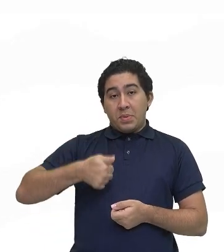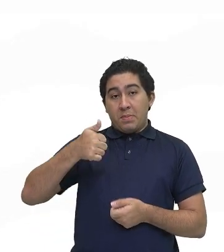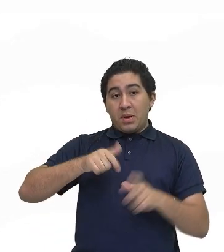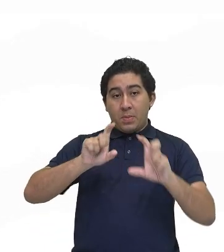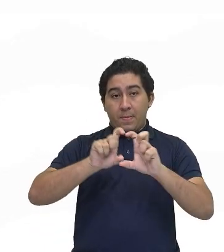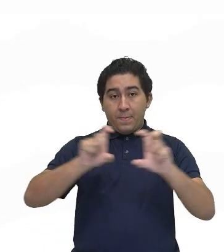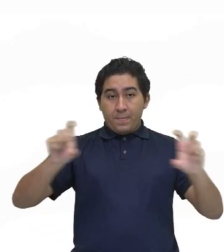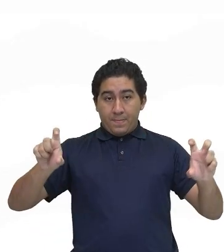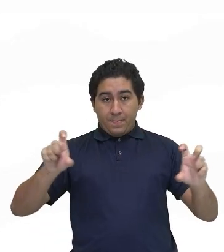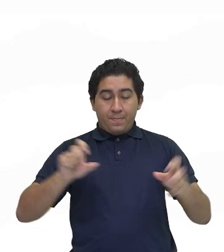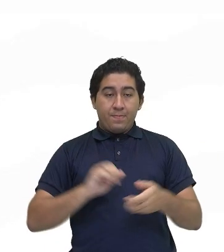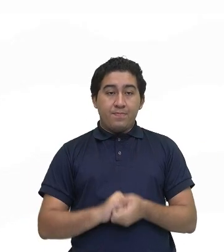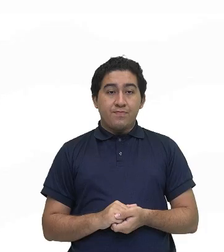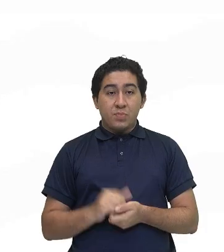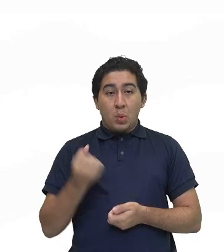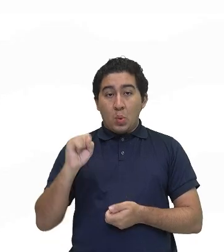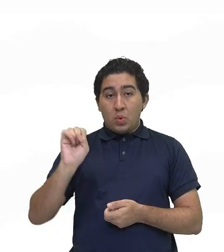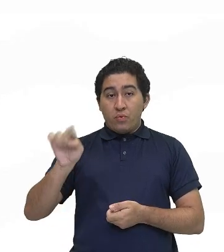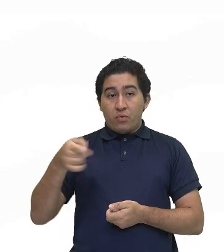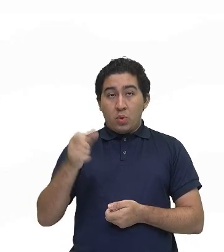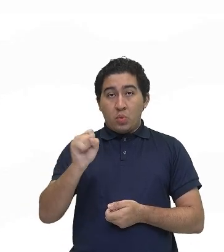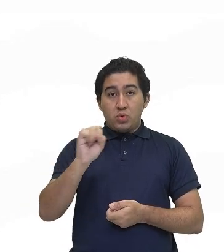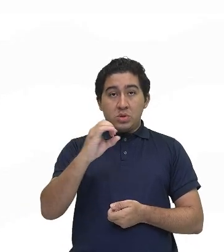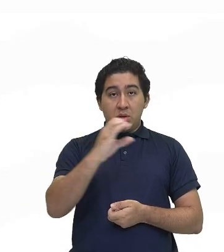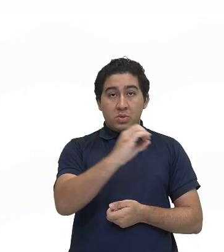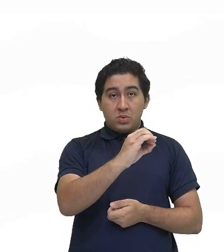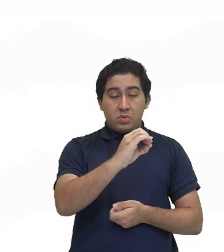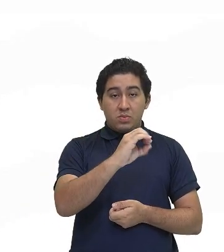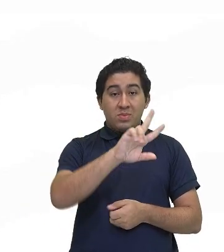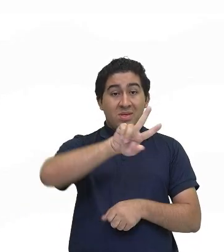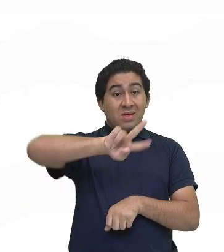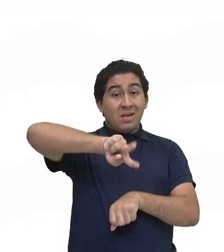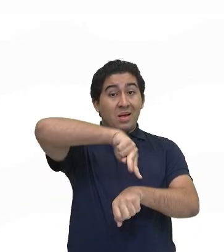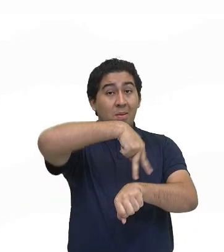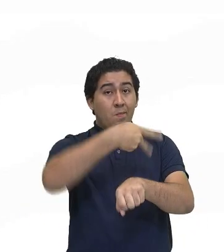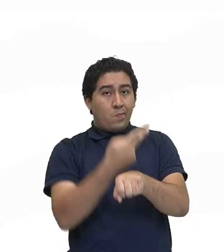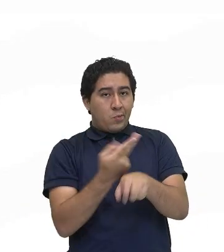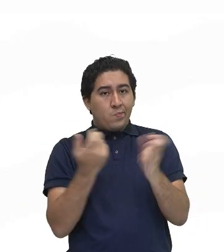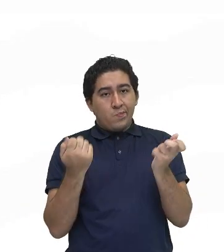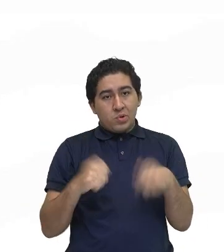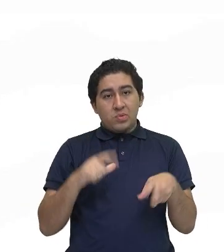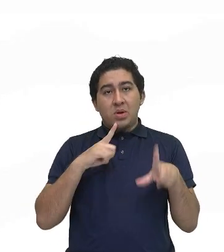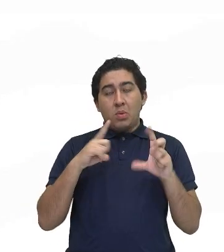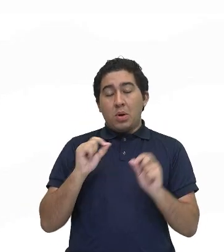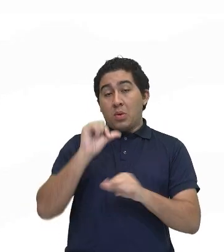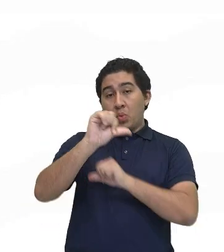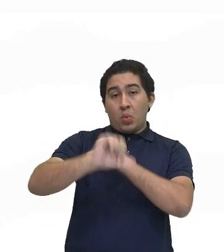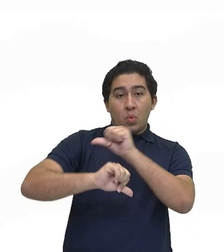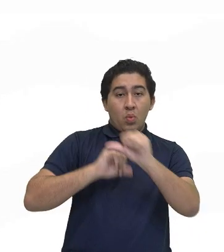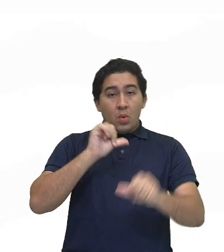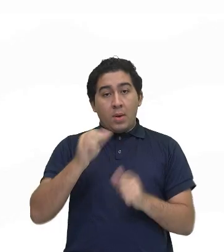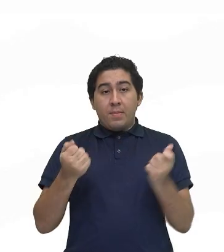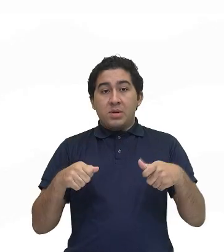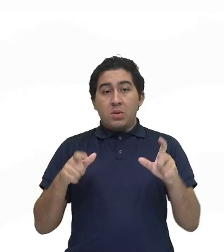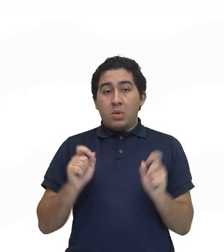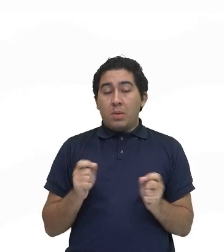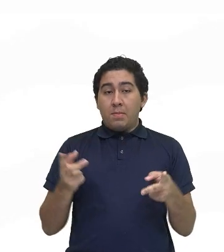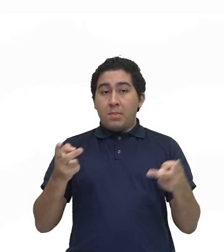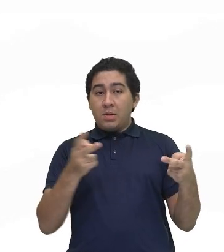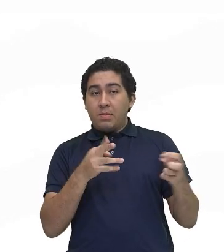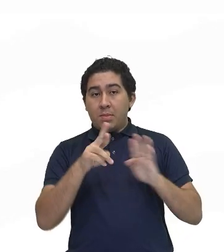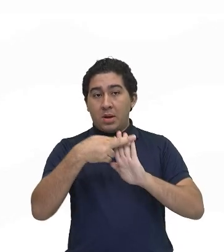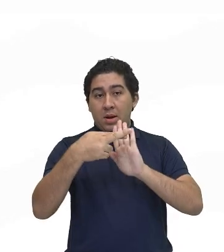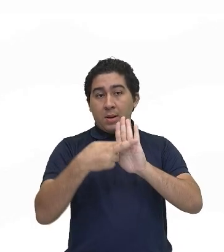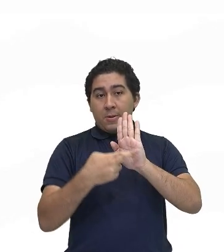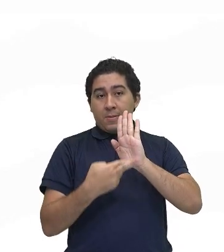8,800 ou 8,8. Logo, para fazer o arredondamento, você tem que ver umas